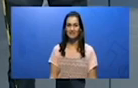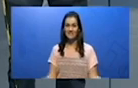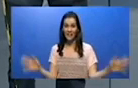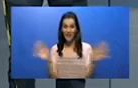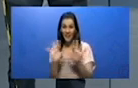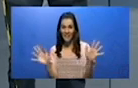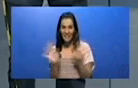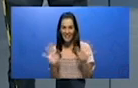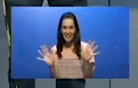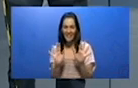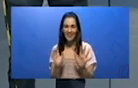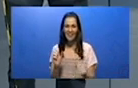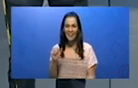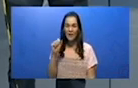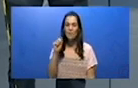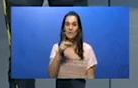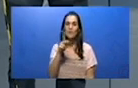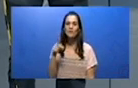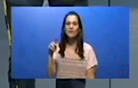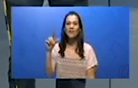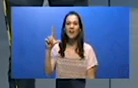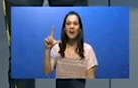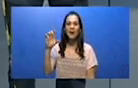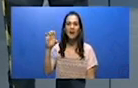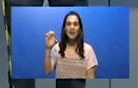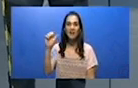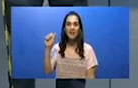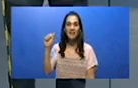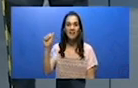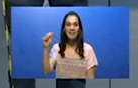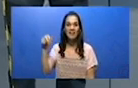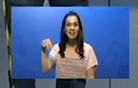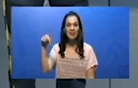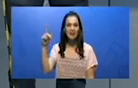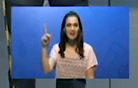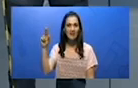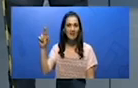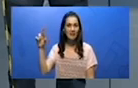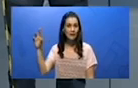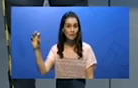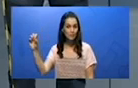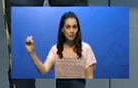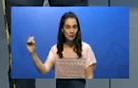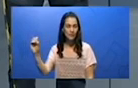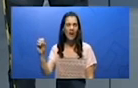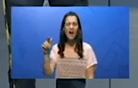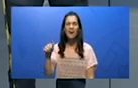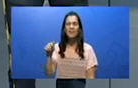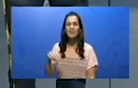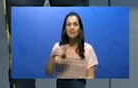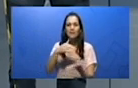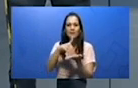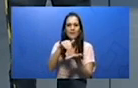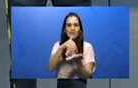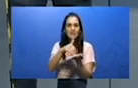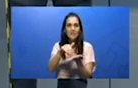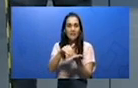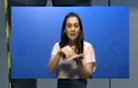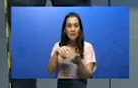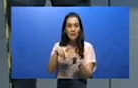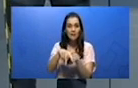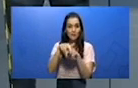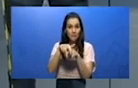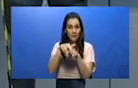Olá, eu sou o Leandro, eu sou professor de Ciências do Sistema Municipal de Educação de Barretos e nessa aula nós vamos falar um pouco